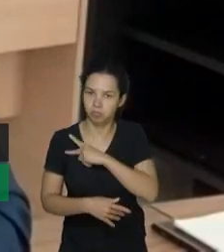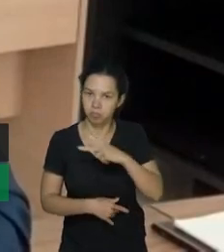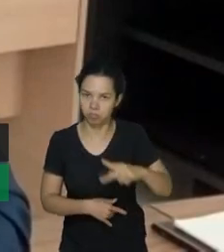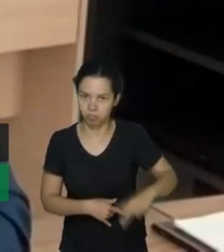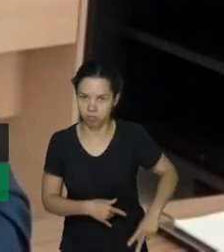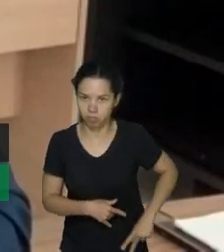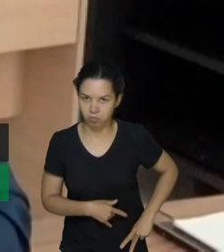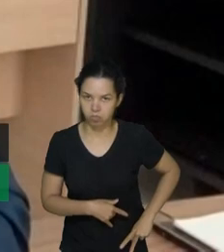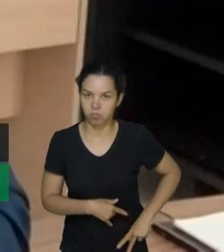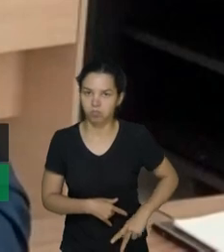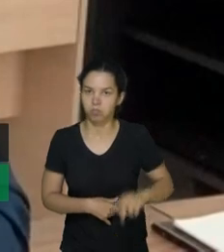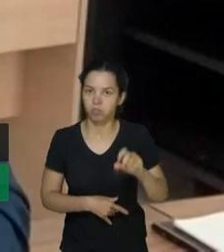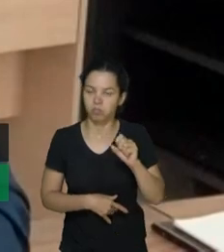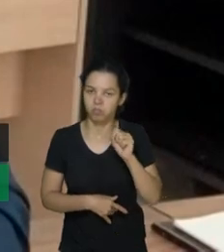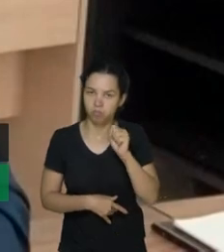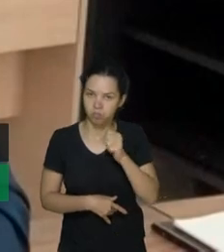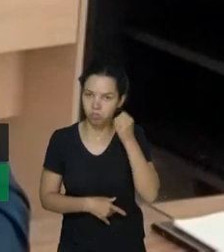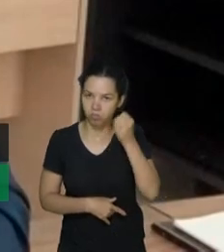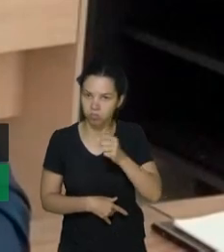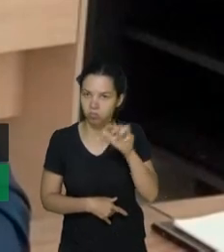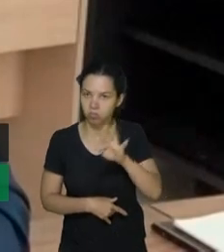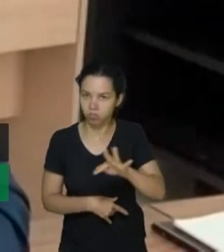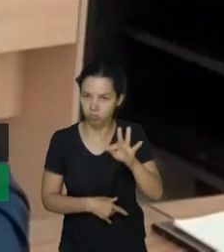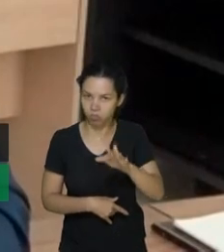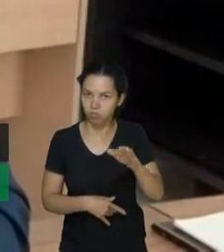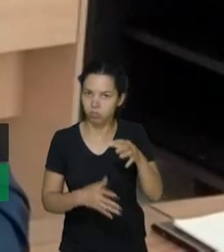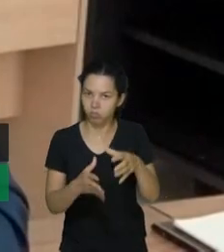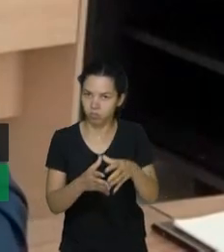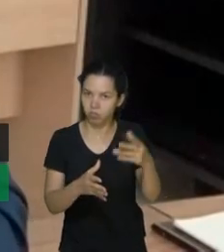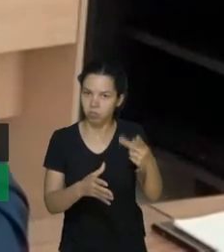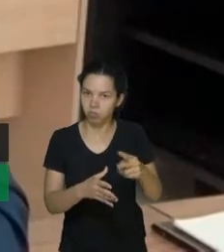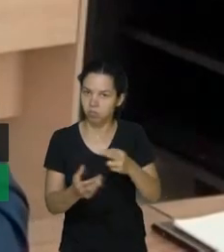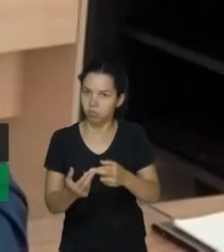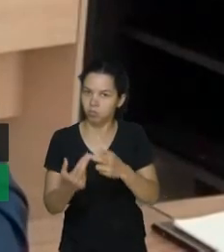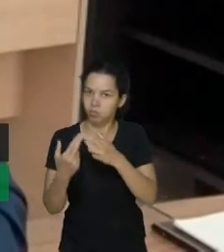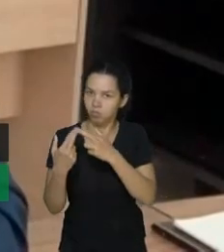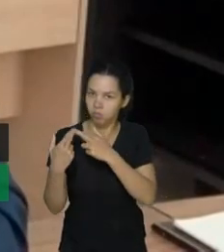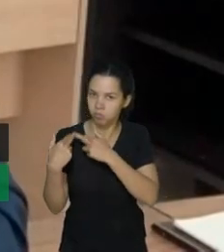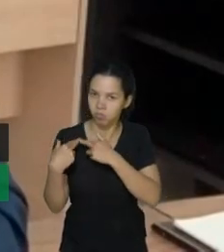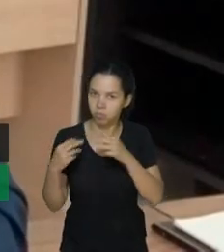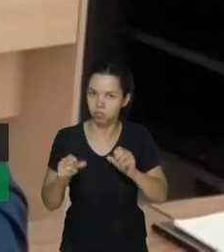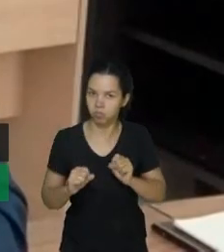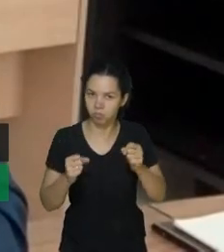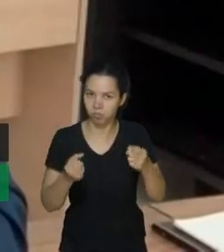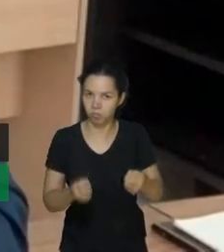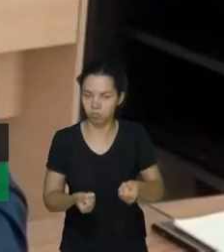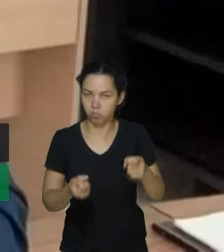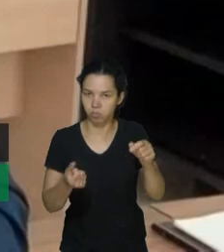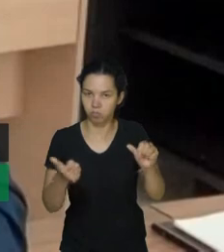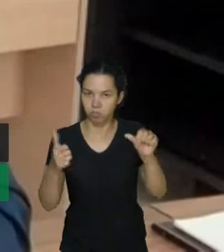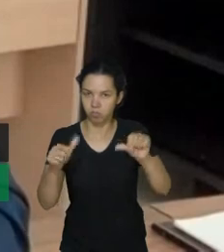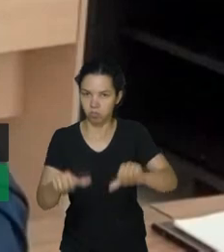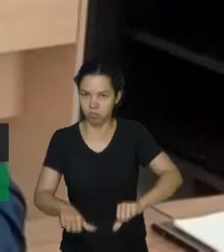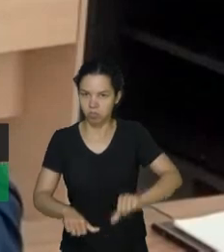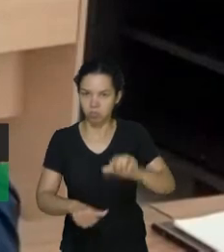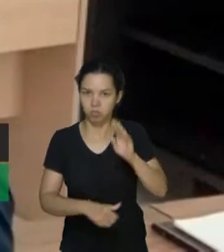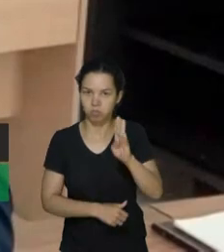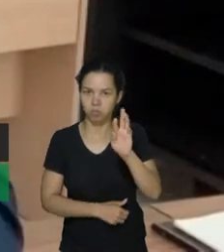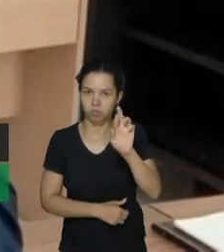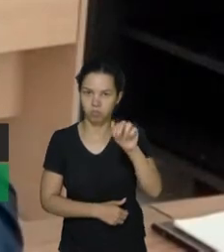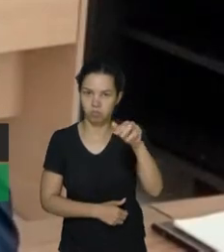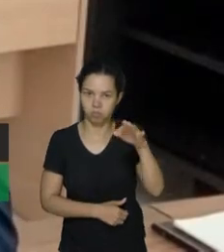que a banca dele é a responsável por defender a Vale naquela tragédia de Brumadinho, que vai agora